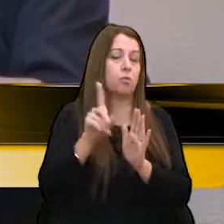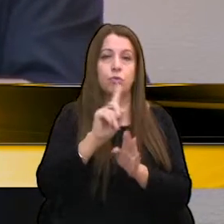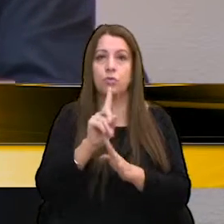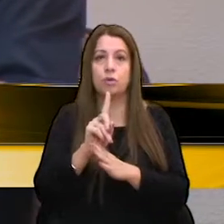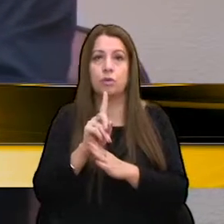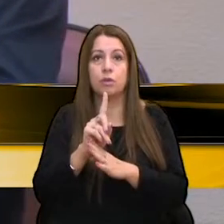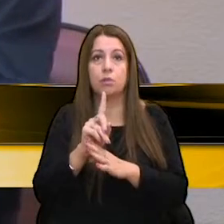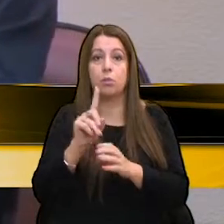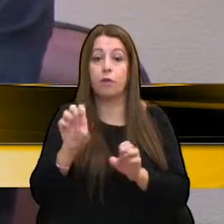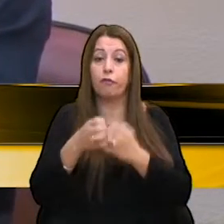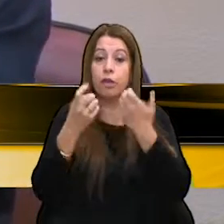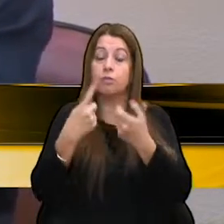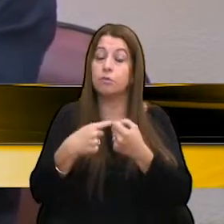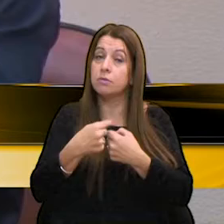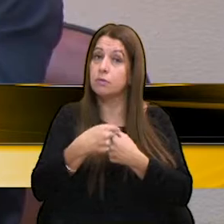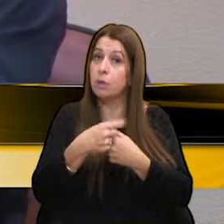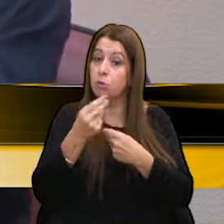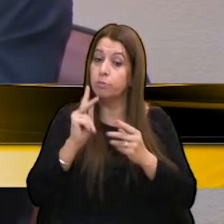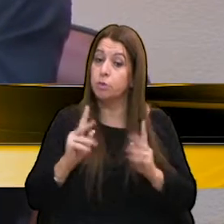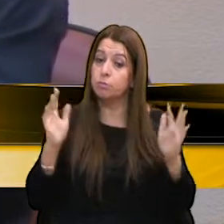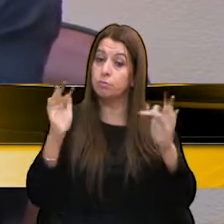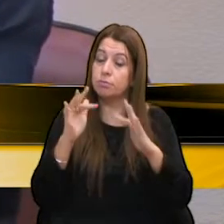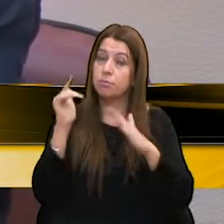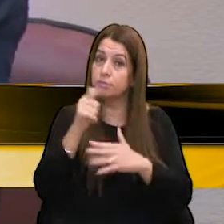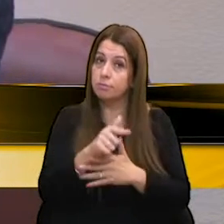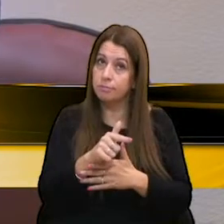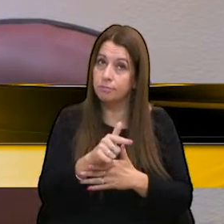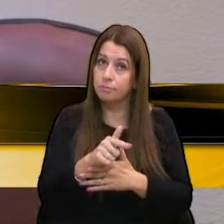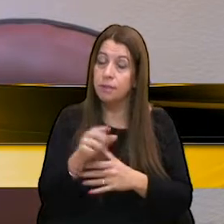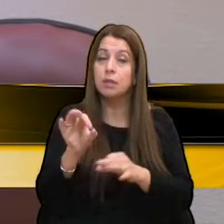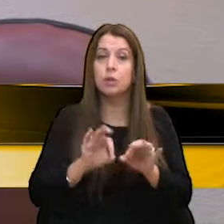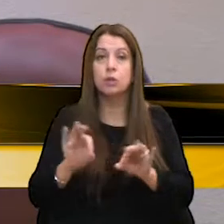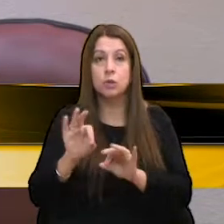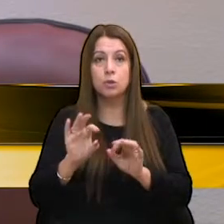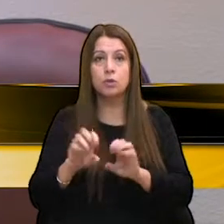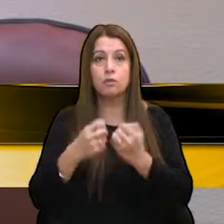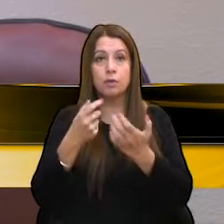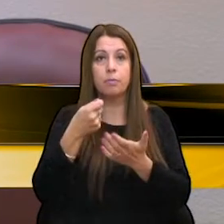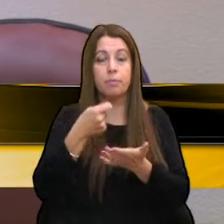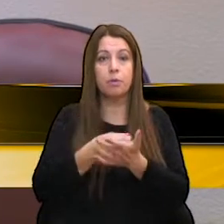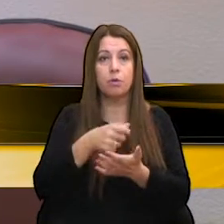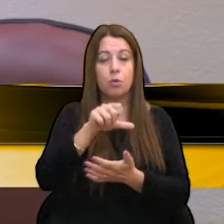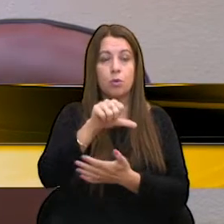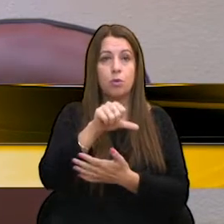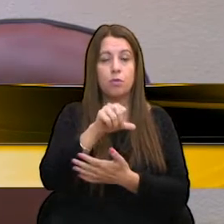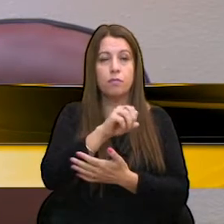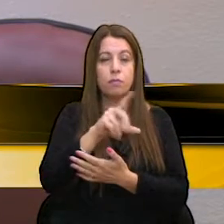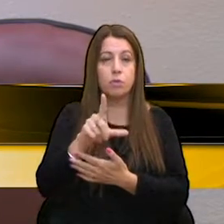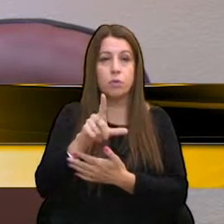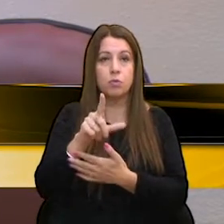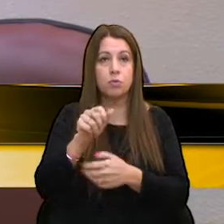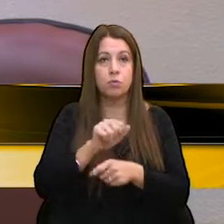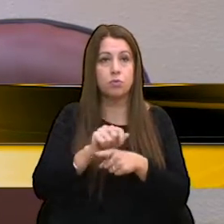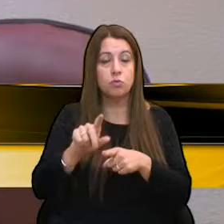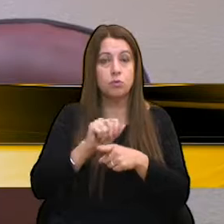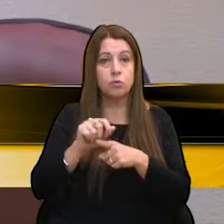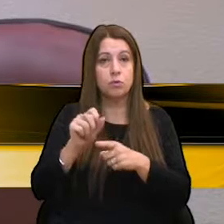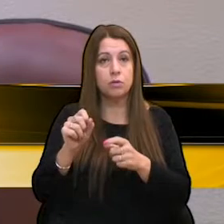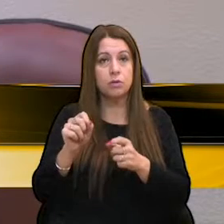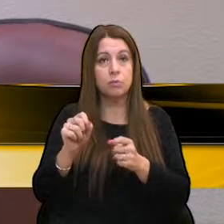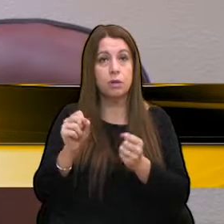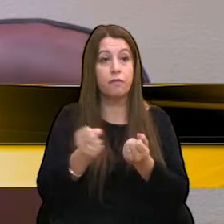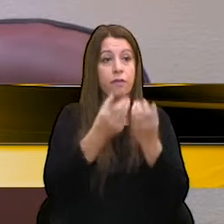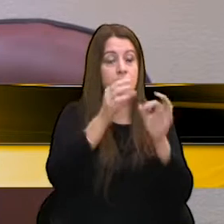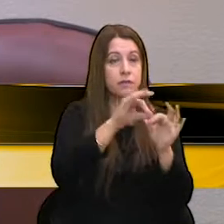é ser um evento da cidade, porque muitas pessoas estavam aqui. Quem organizou esse evento pagou 9 mil de aluguel para a Festa da Uva,